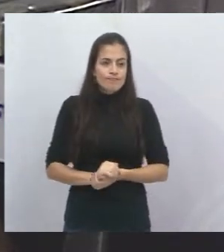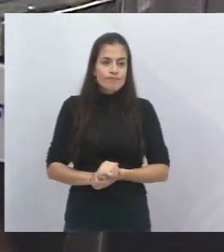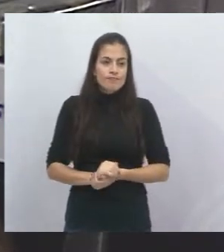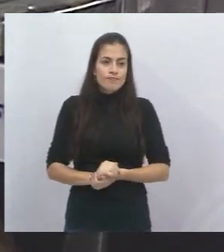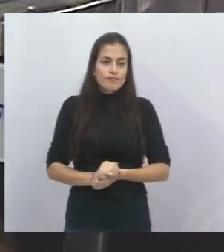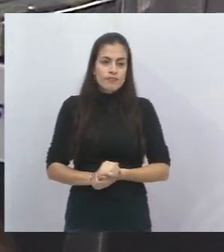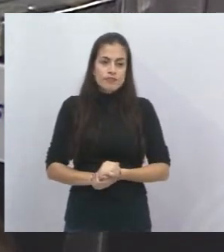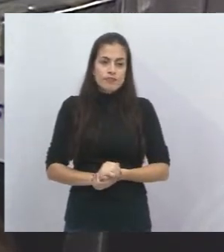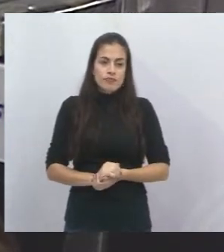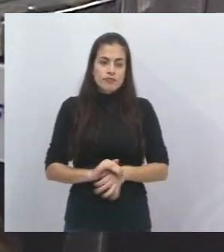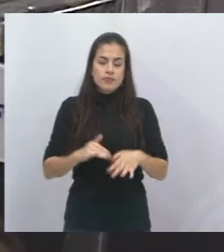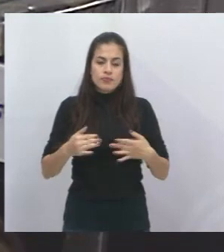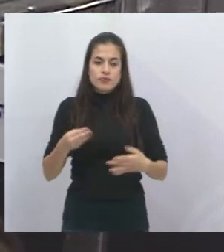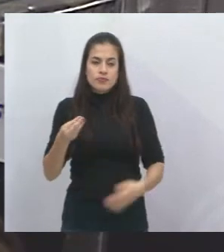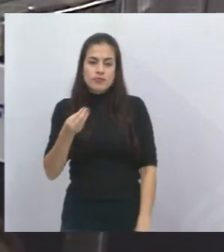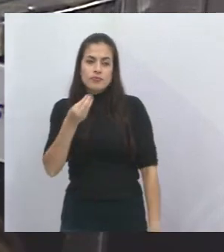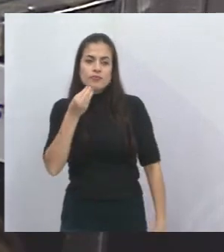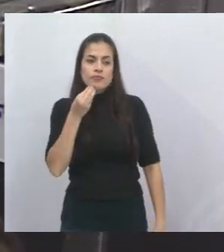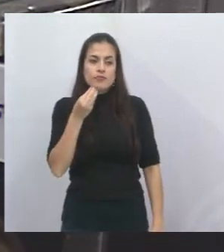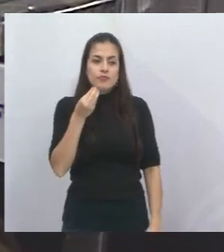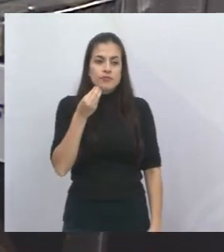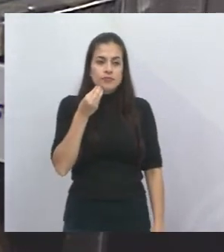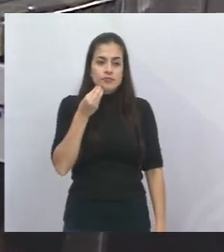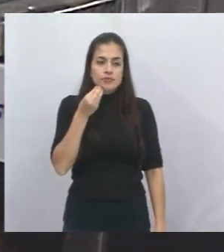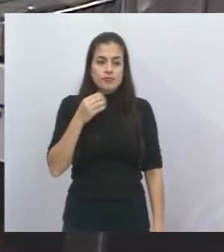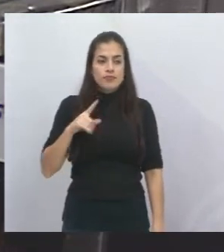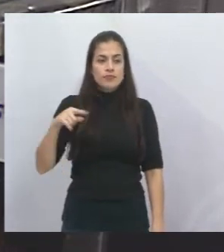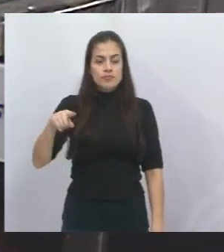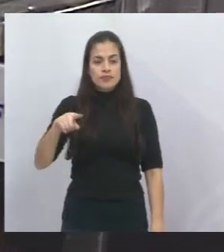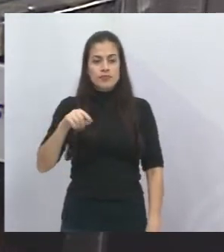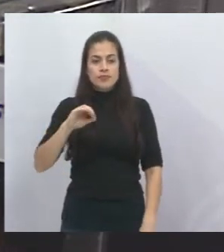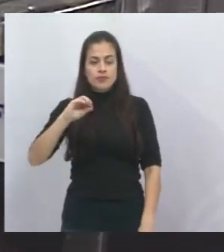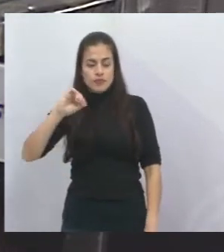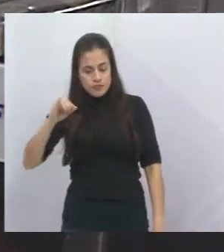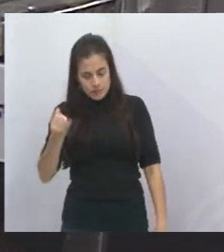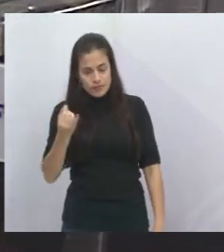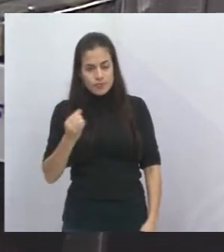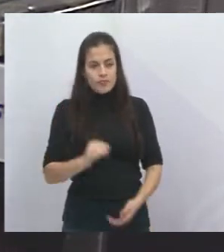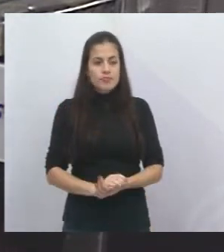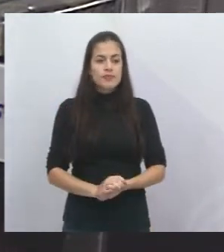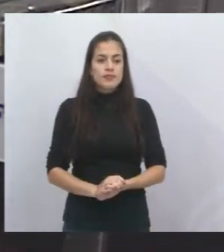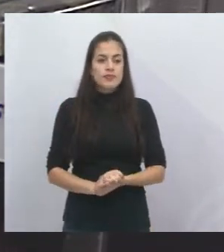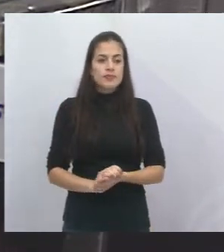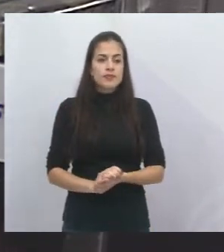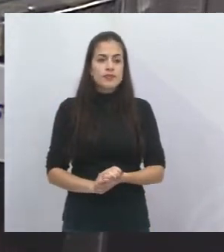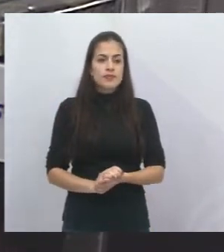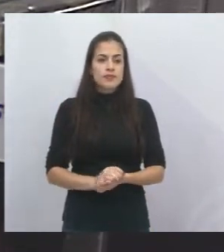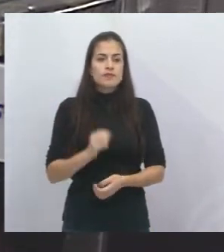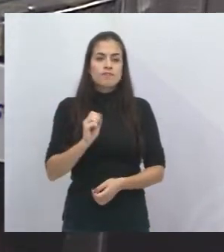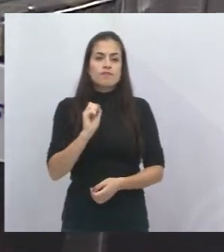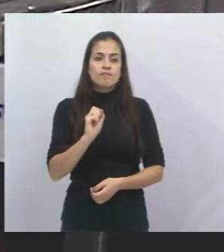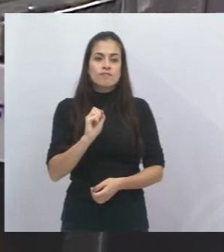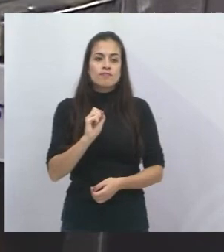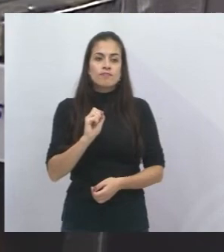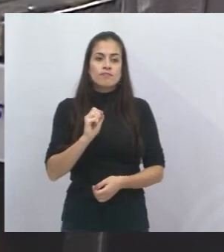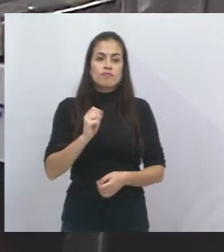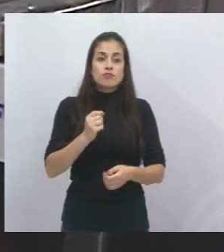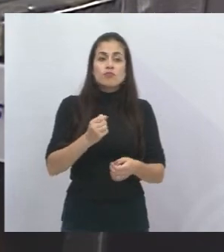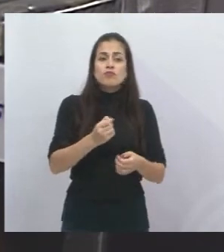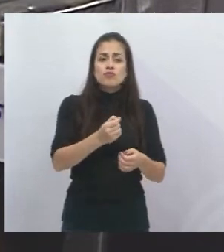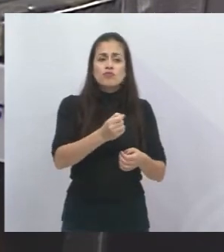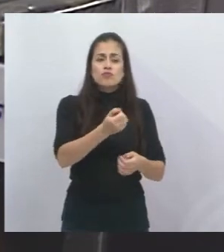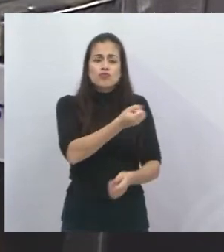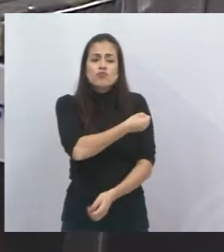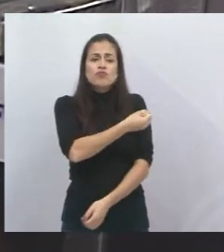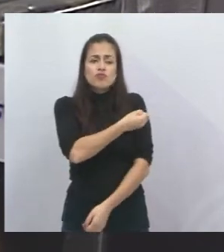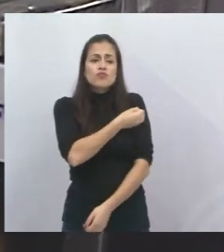aqui aproveitar esse tempo que o senhor está me concedendo, dizer o seguinte: eu achei que a gente não fosse necessitar voltar nos números, mas